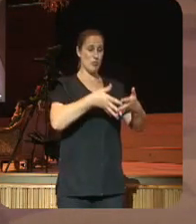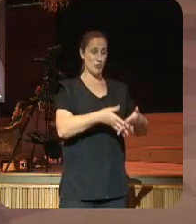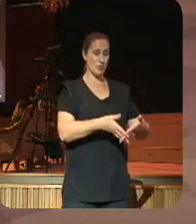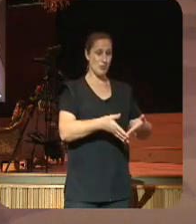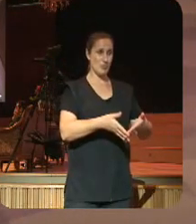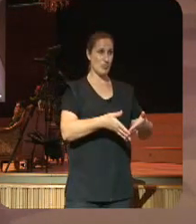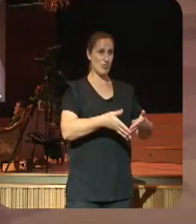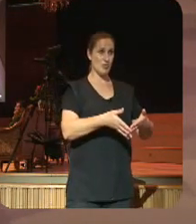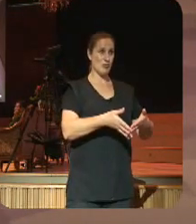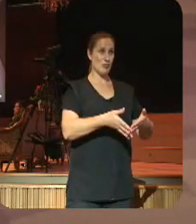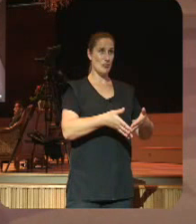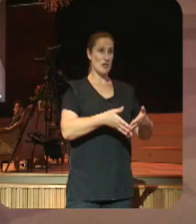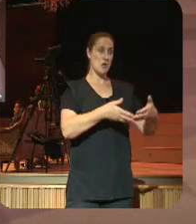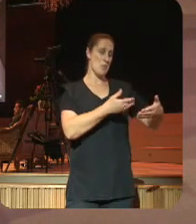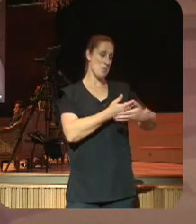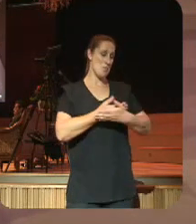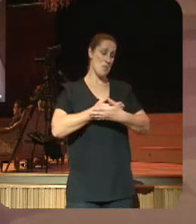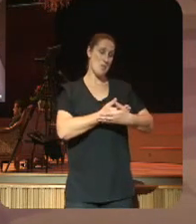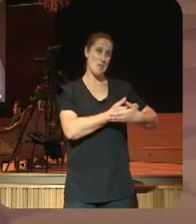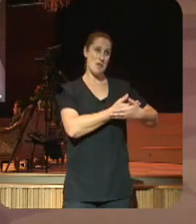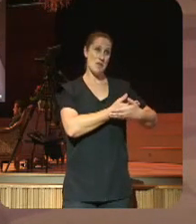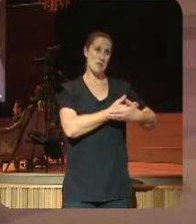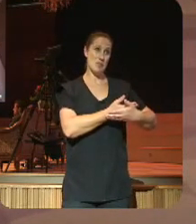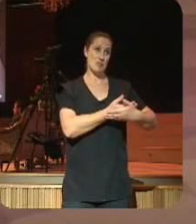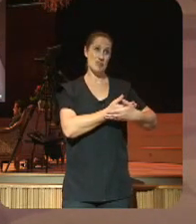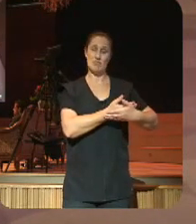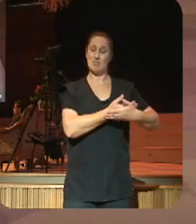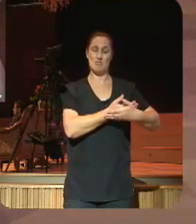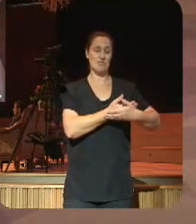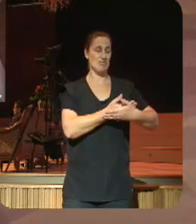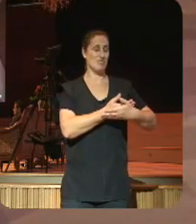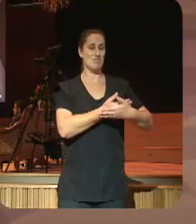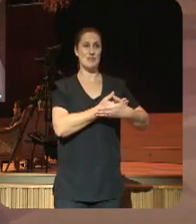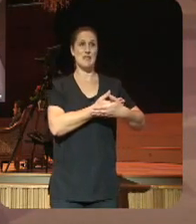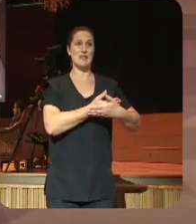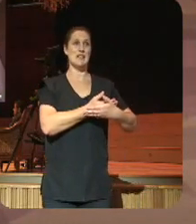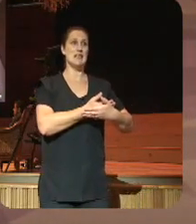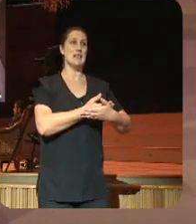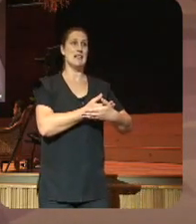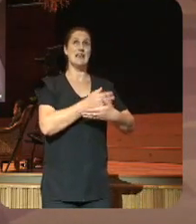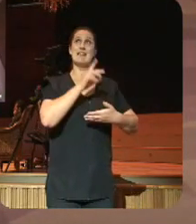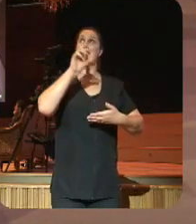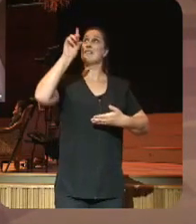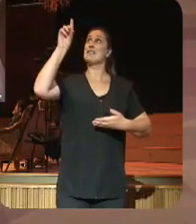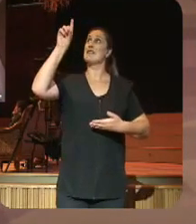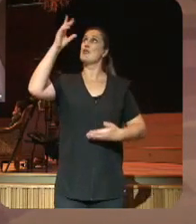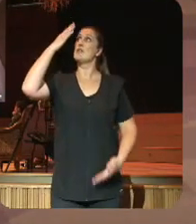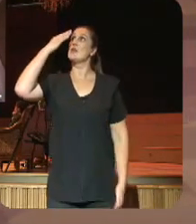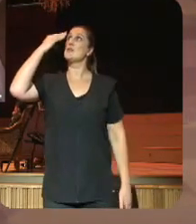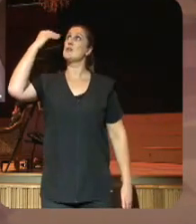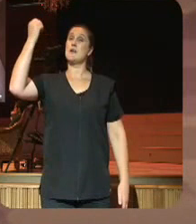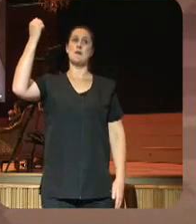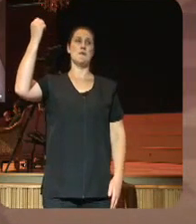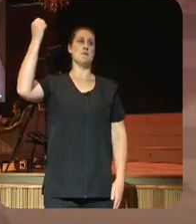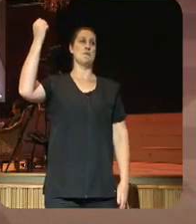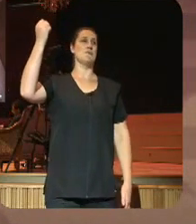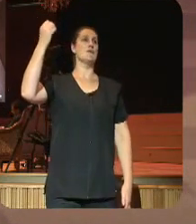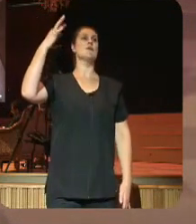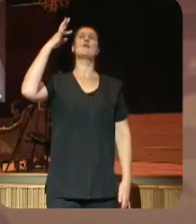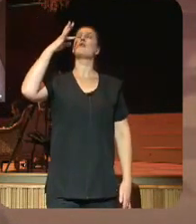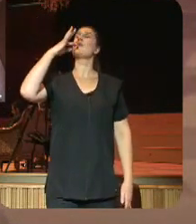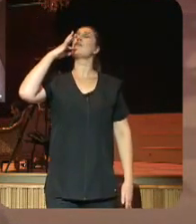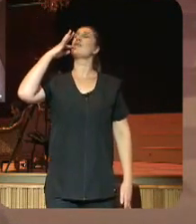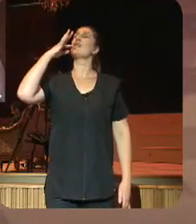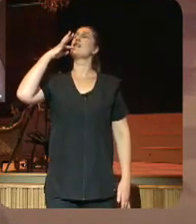do que um bebezinho. É um grande convite do amor de Deus para a gente poder conhecê-lo